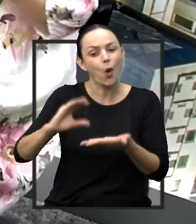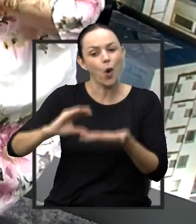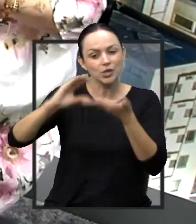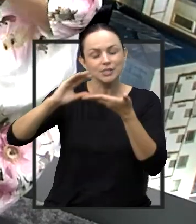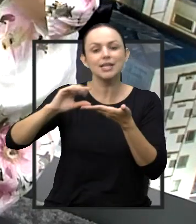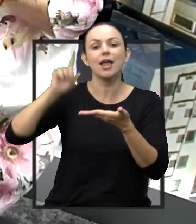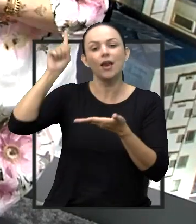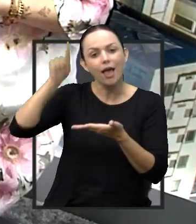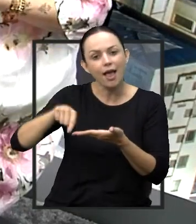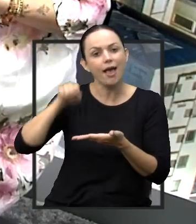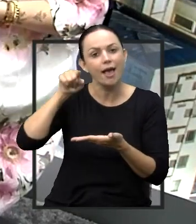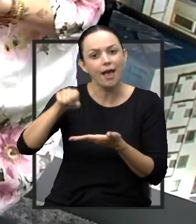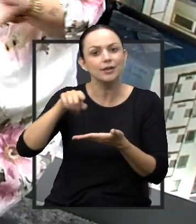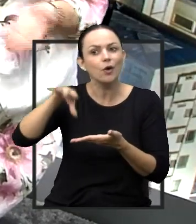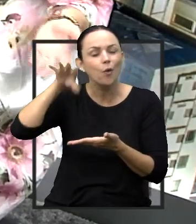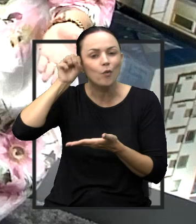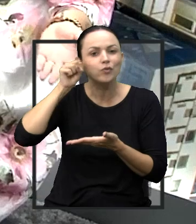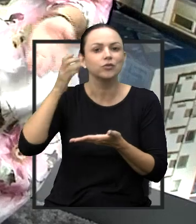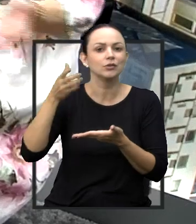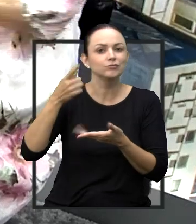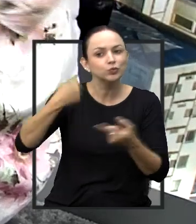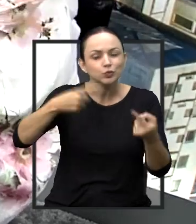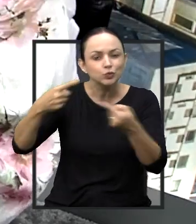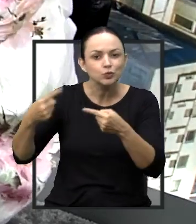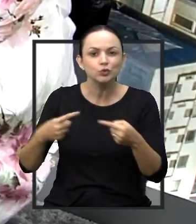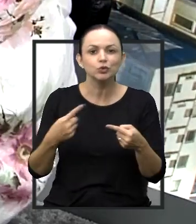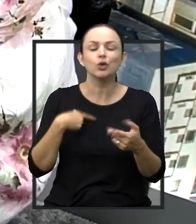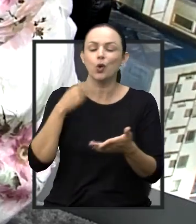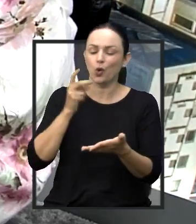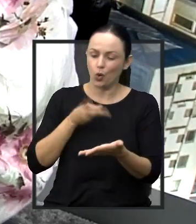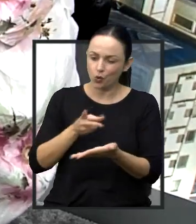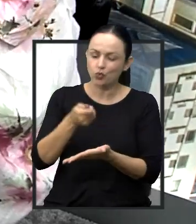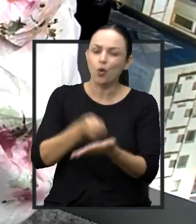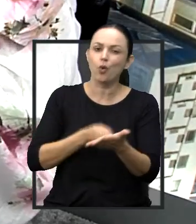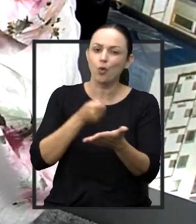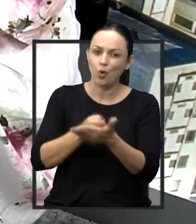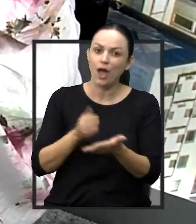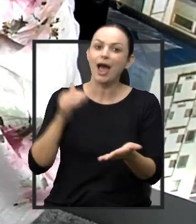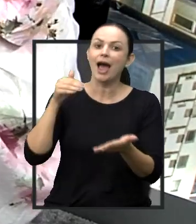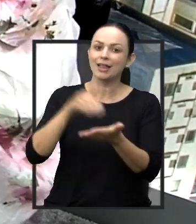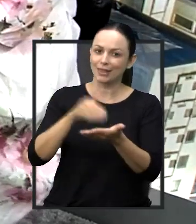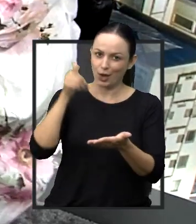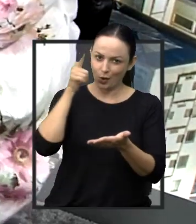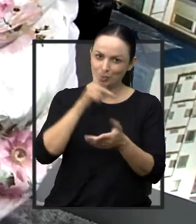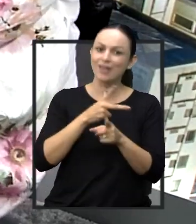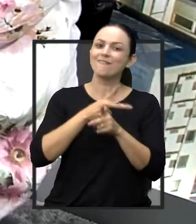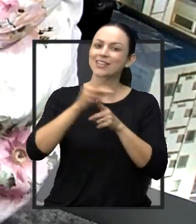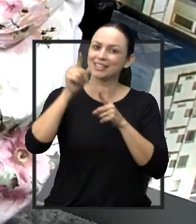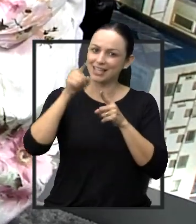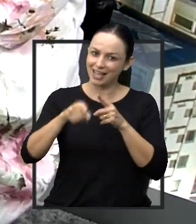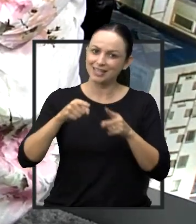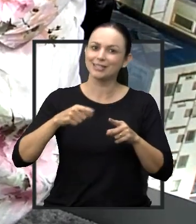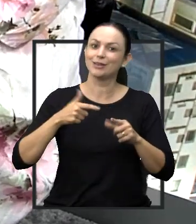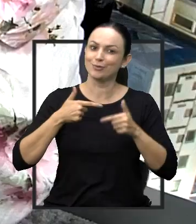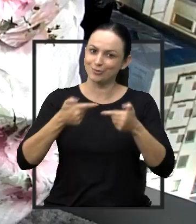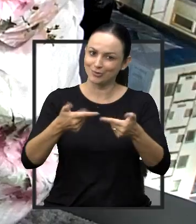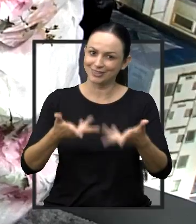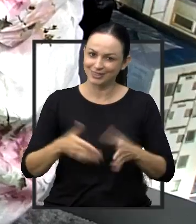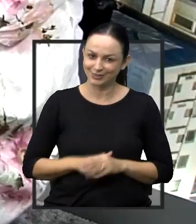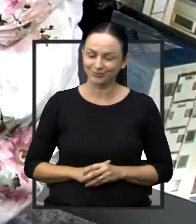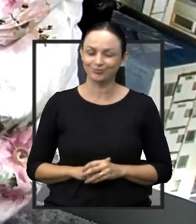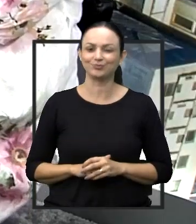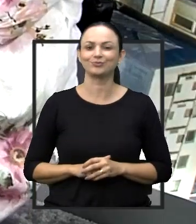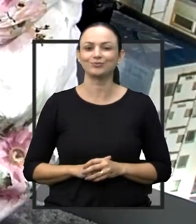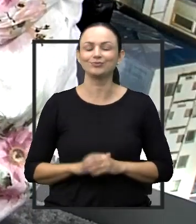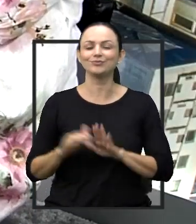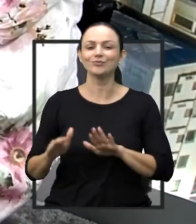Então a gente está brigando muito por isso e vamos continuar brigando. Quem sabe a gente consegue vencer essa batalha. Bom, vereadora, vamos